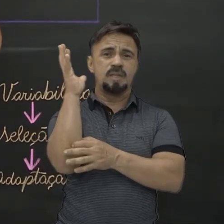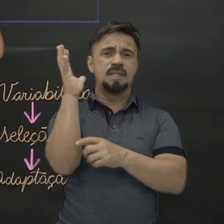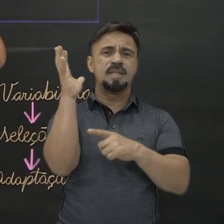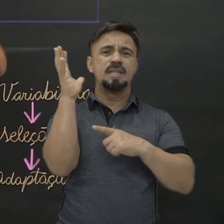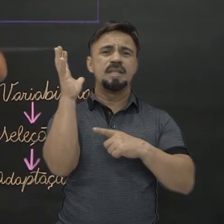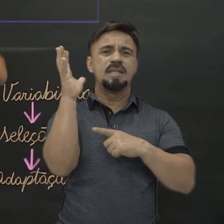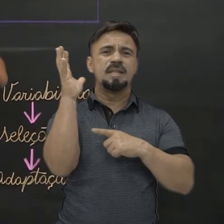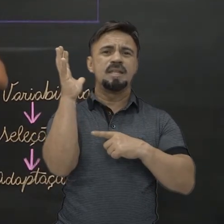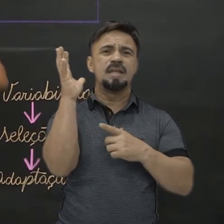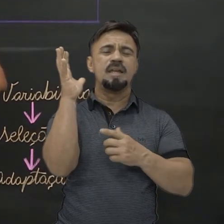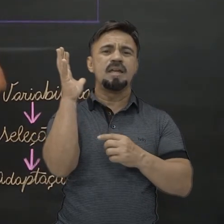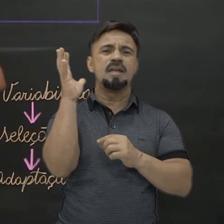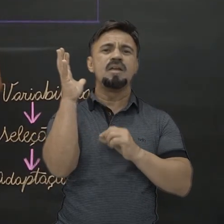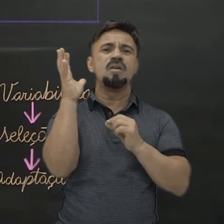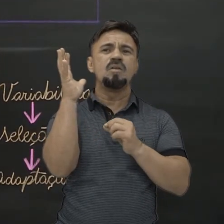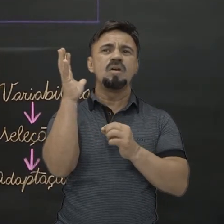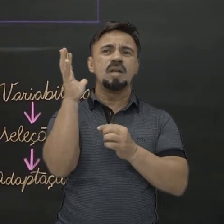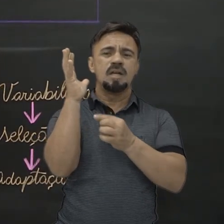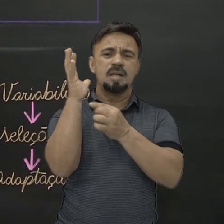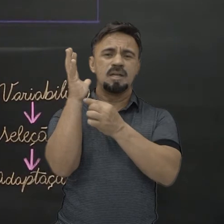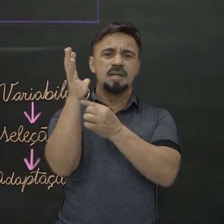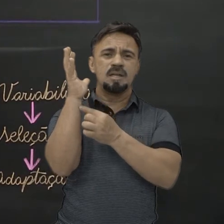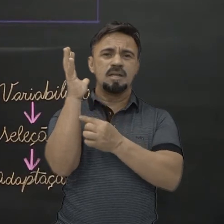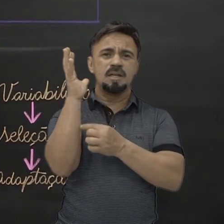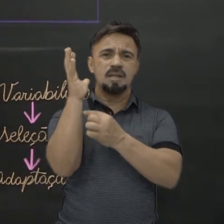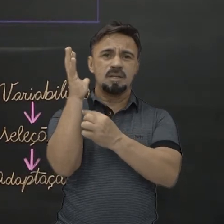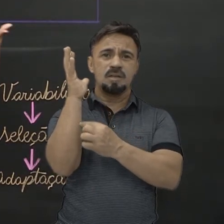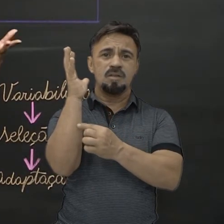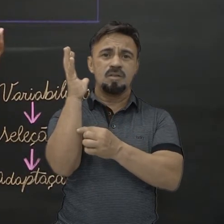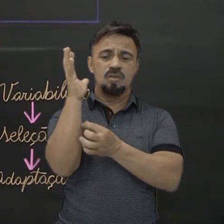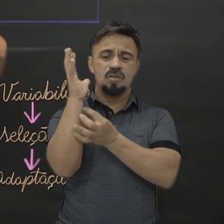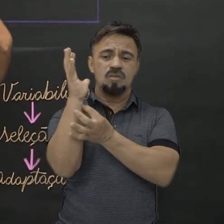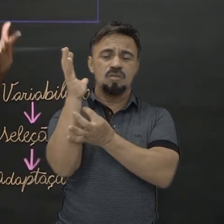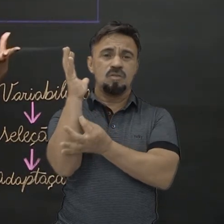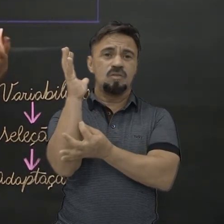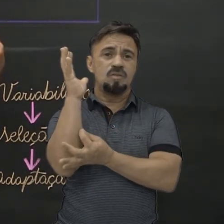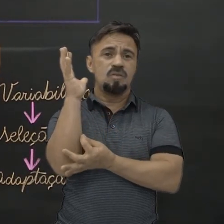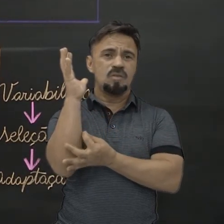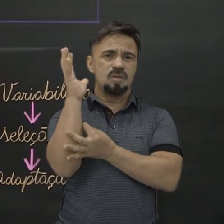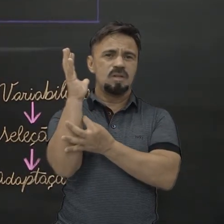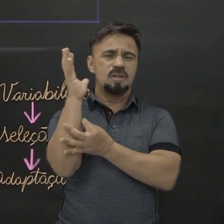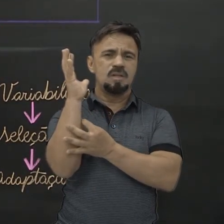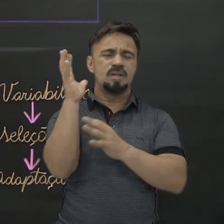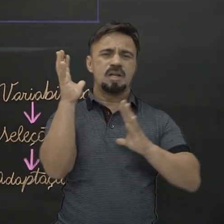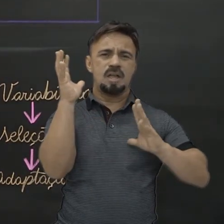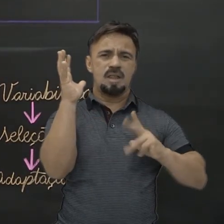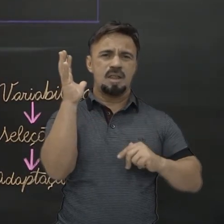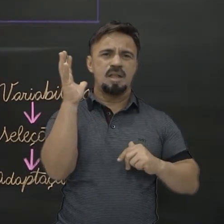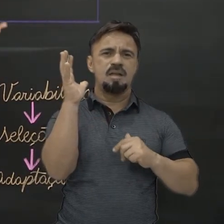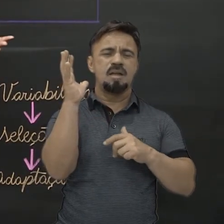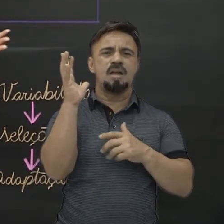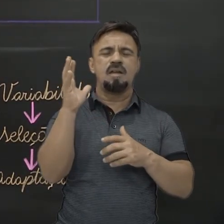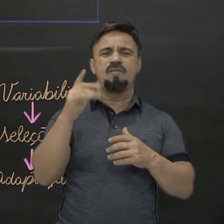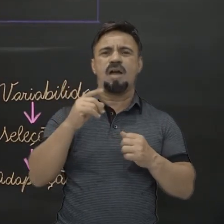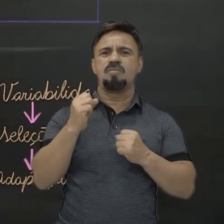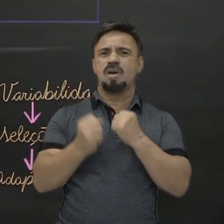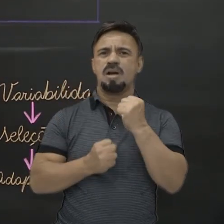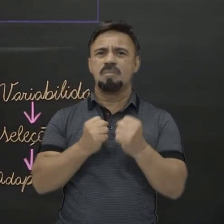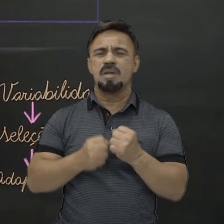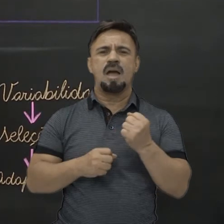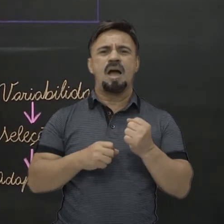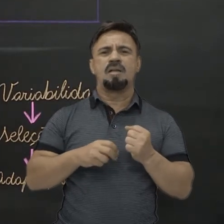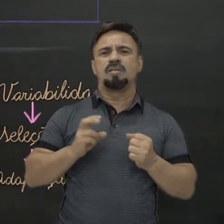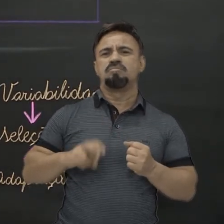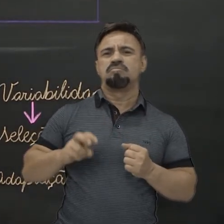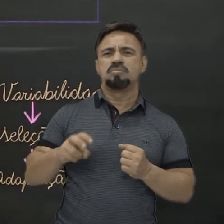tinha um grande revestimento de líquens, que é uma associação de fungos e algas. Qualquer local limpo que você for, fazer uma trilha, uma caminhada, você